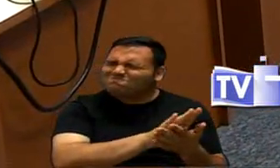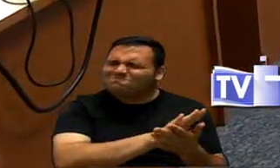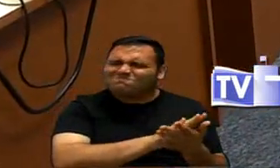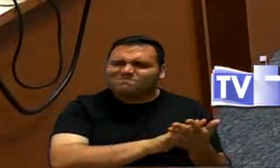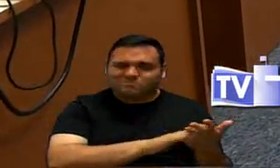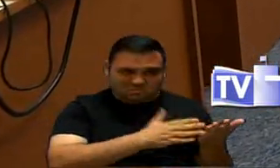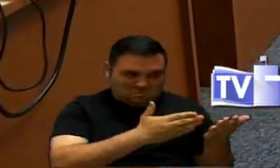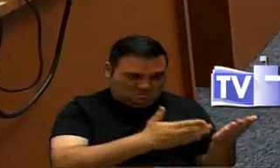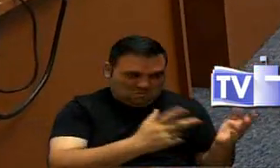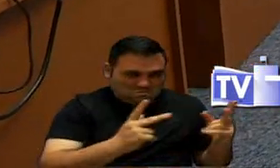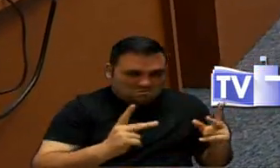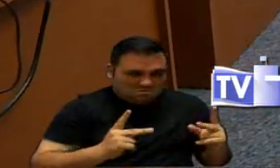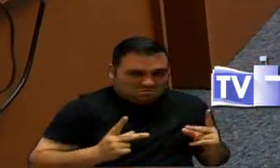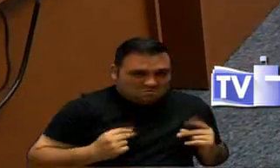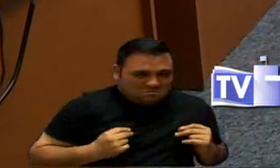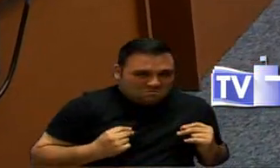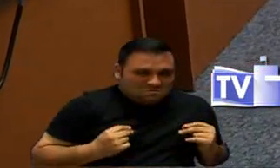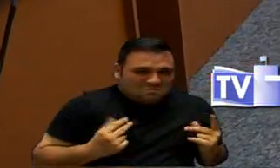merece